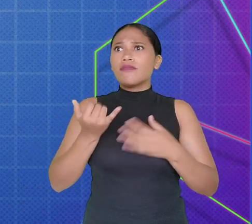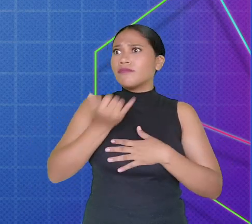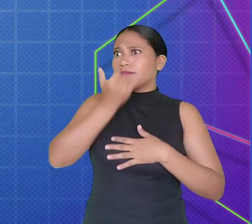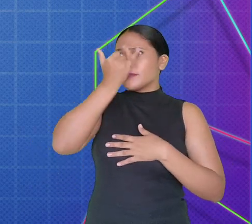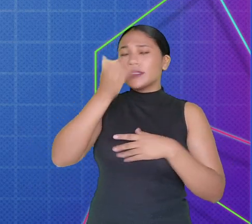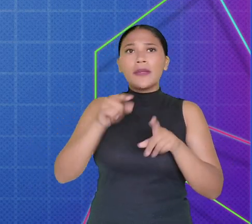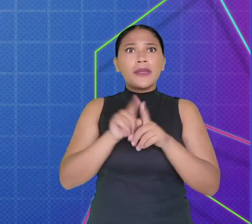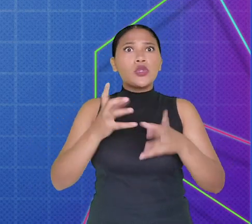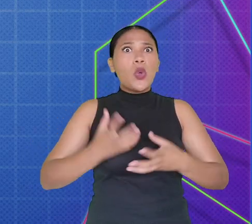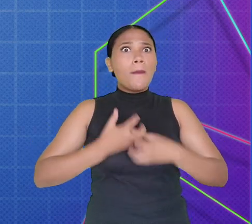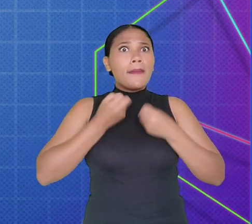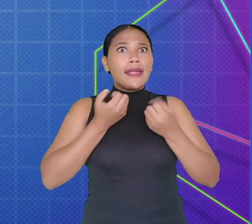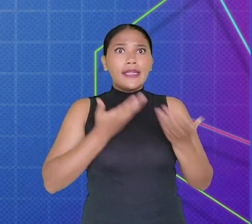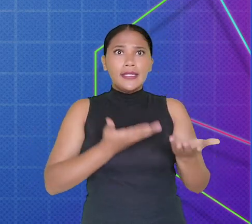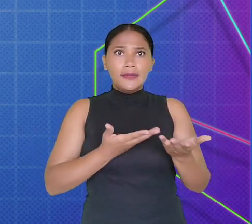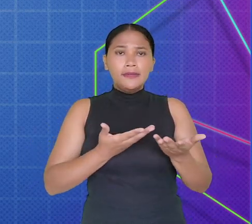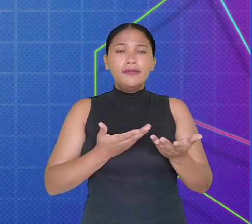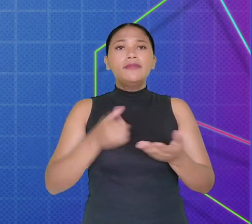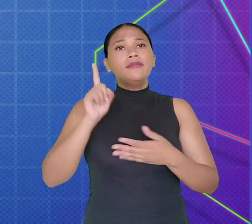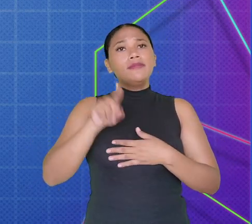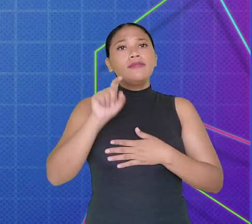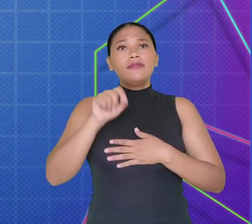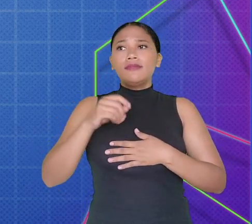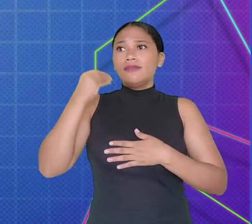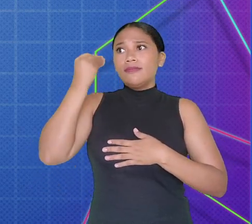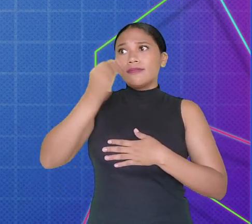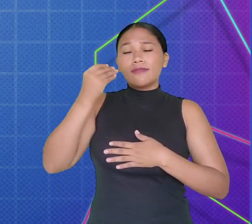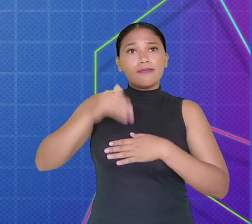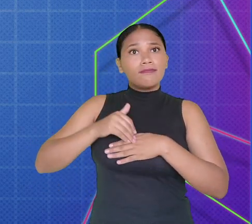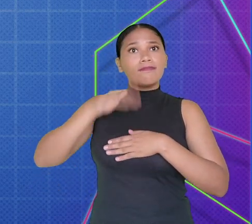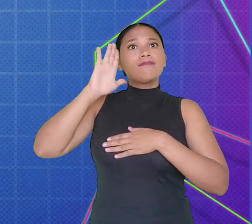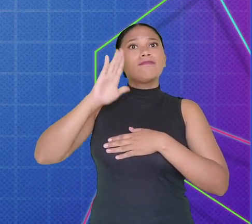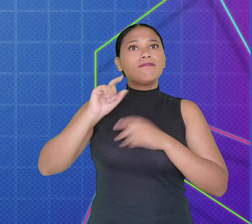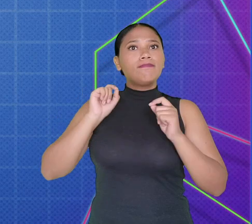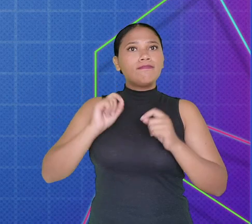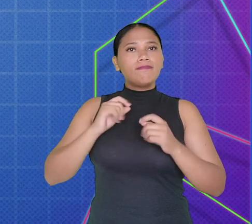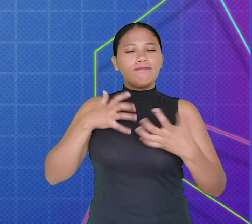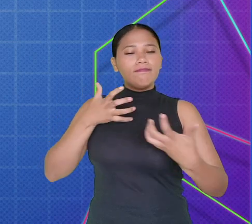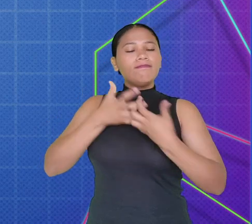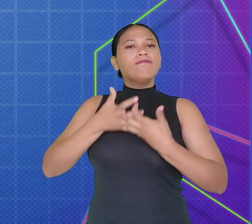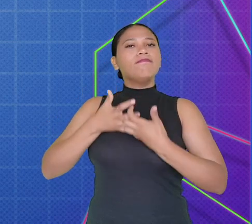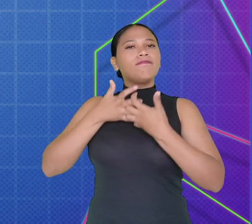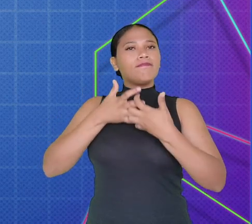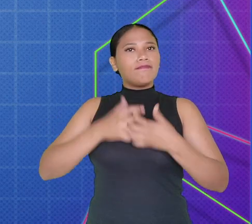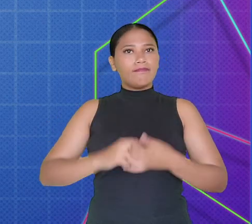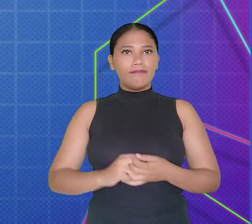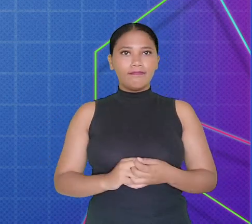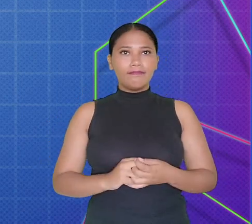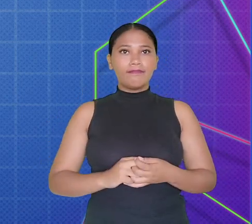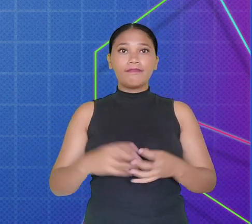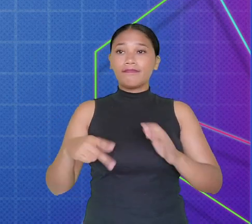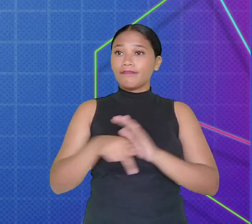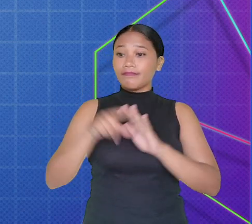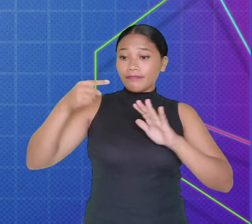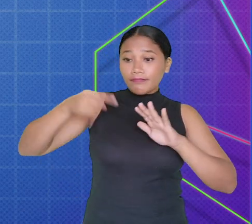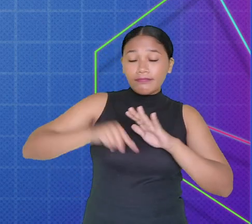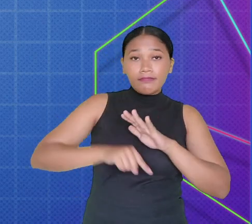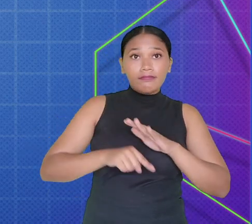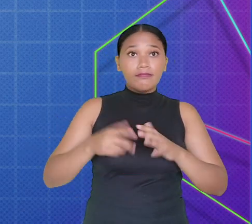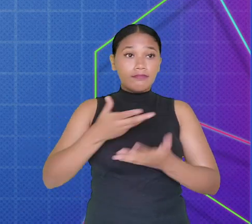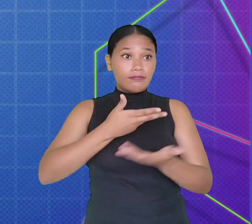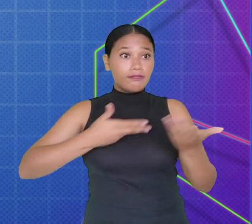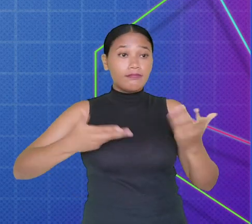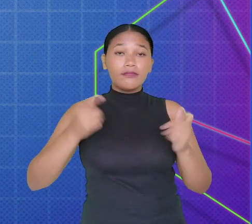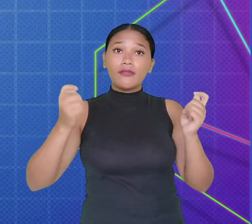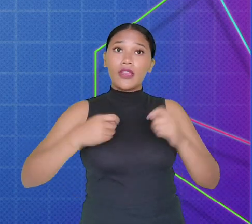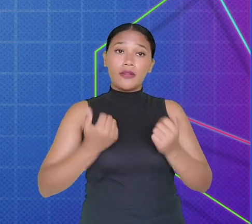de imprevisibilidade e surpresa ao jogador, tornando assim a experiência de jogo muito mais envolvente. Quanto à imersão,